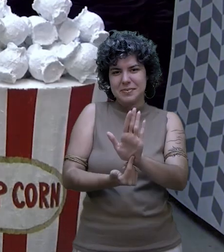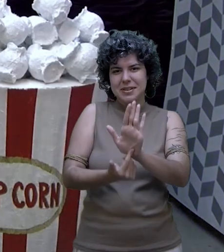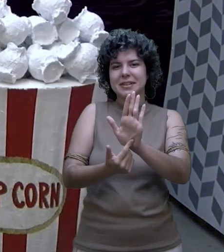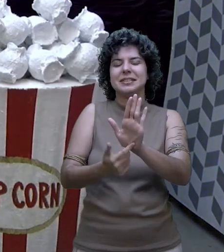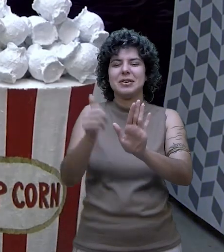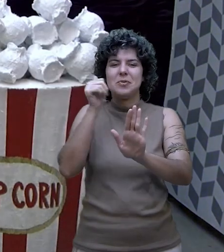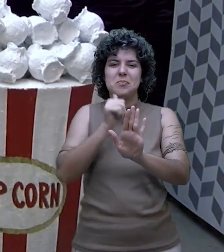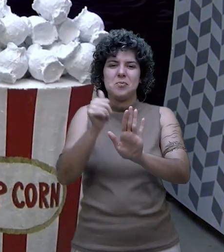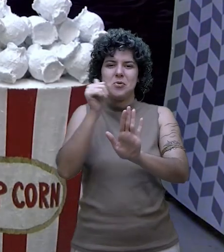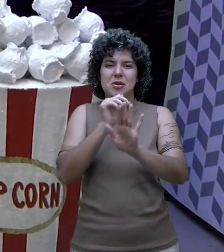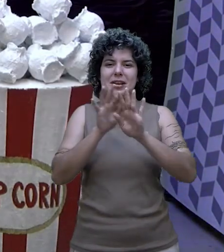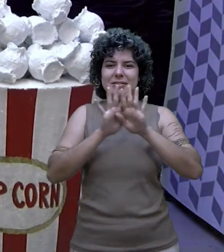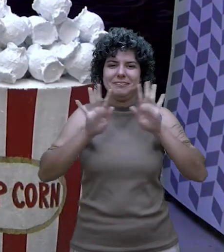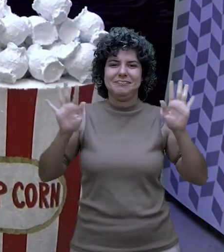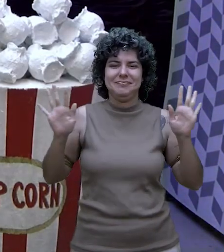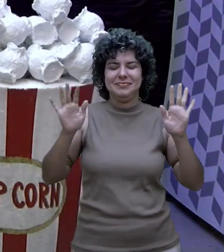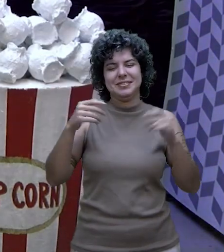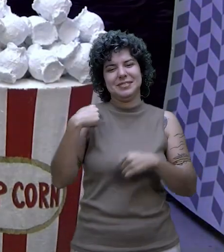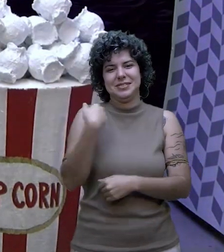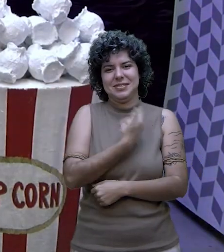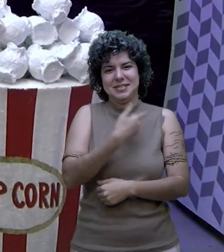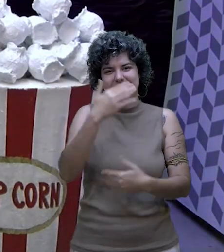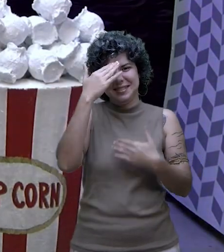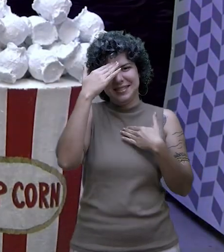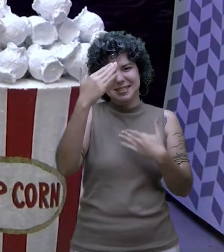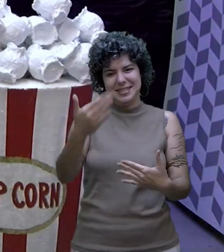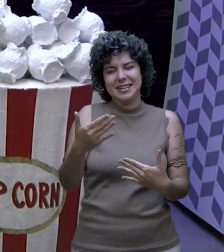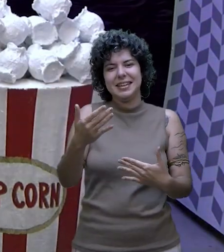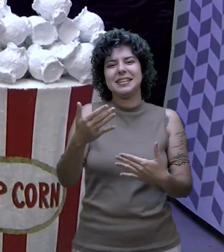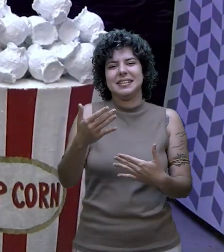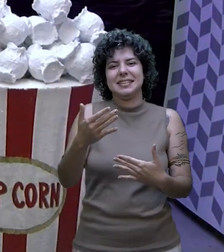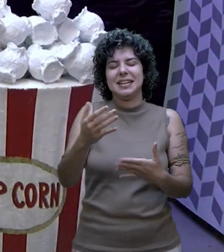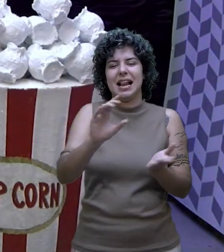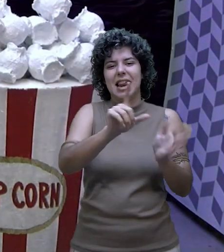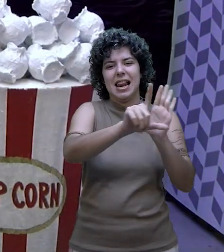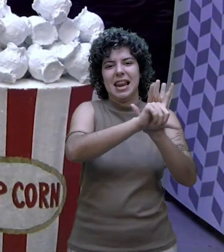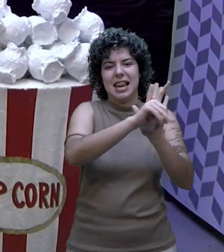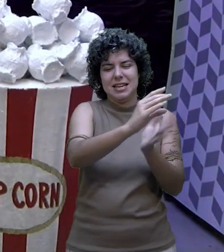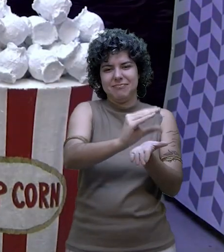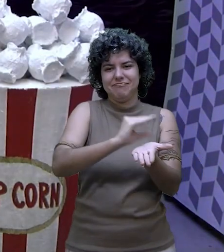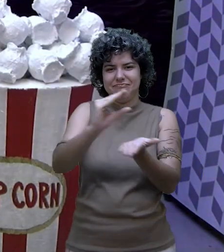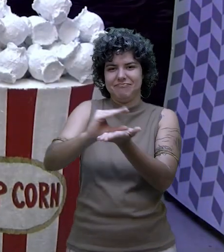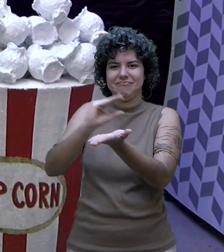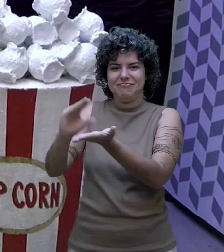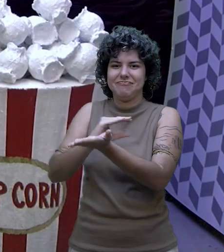por mulheres. Agradecemos muito às leis de incentivo que fortalecem cada dia